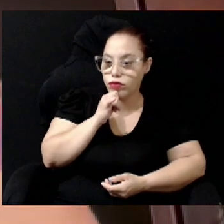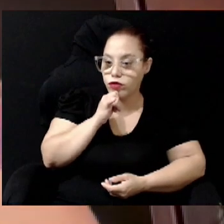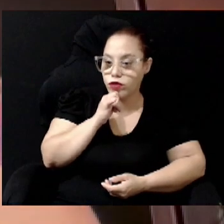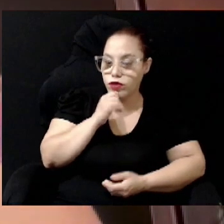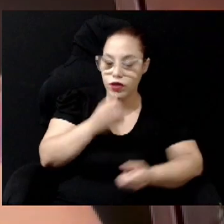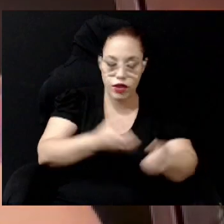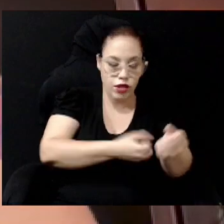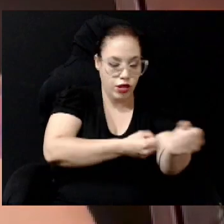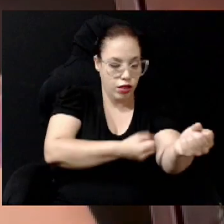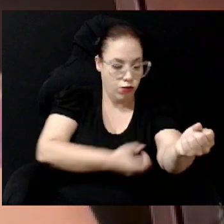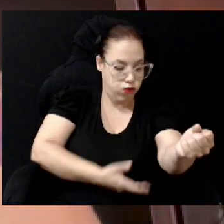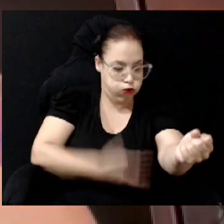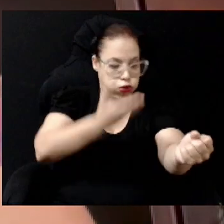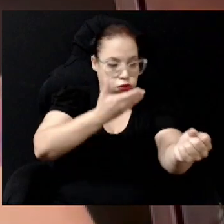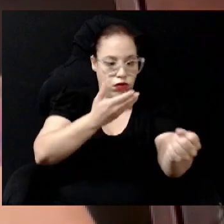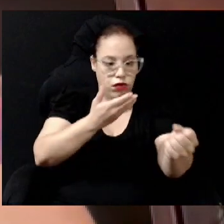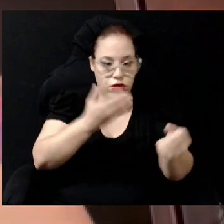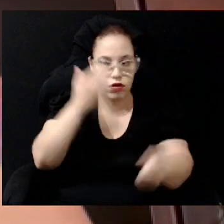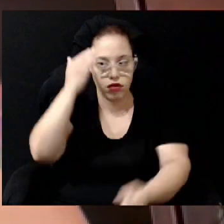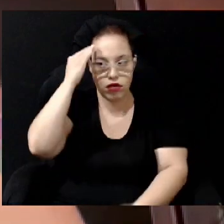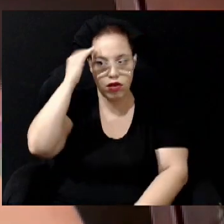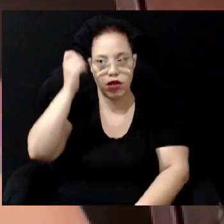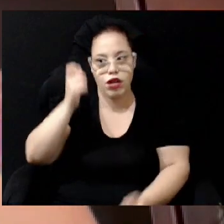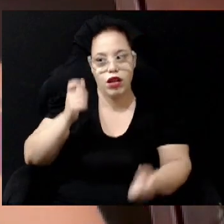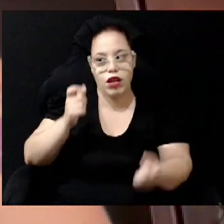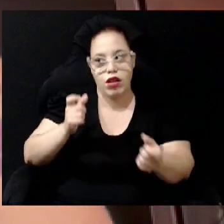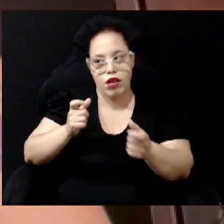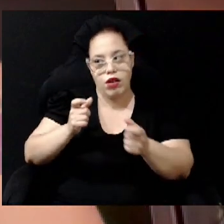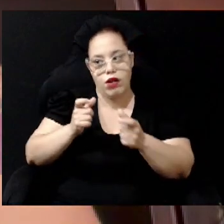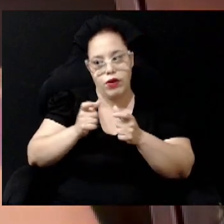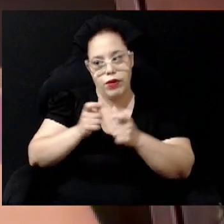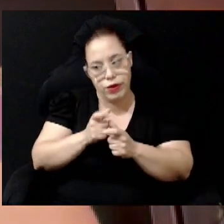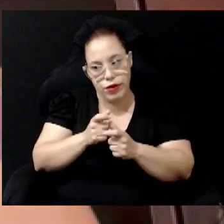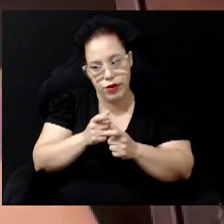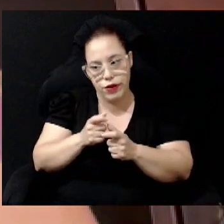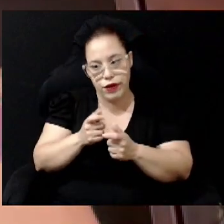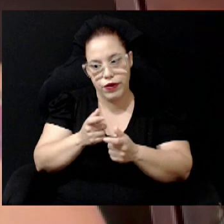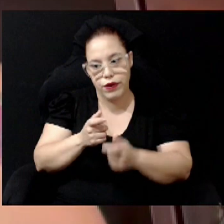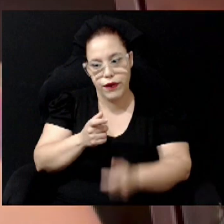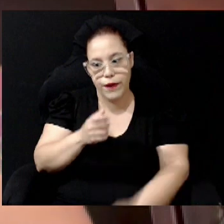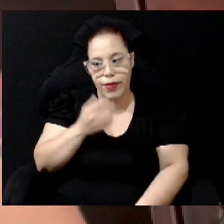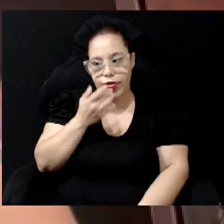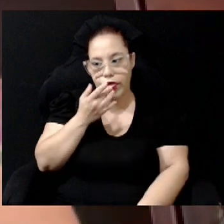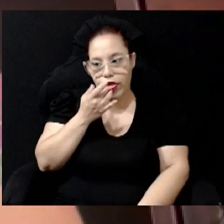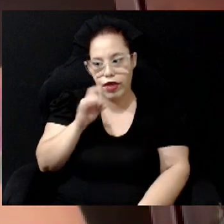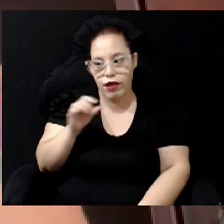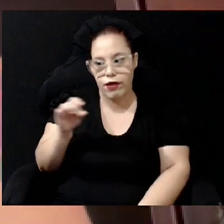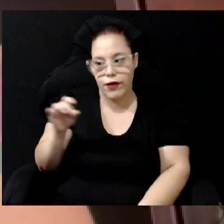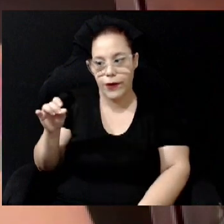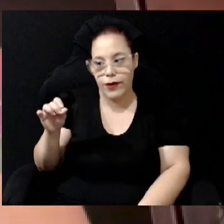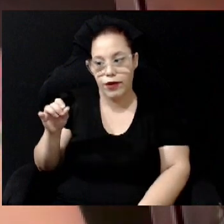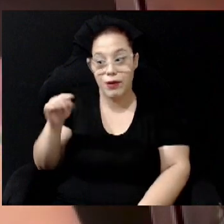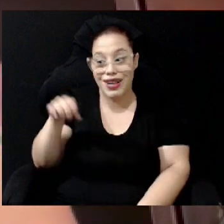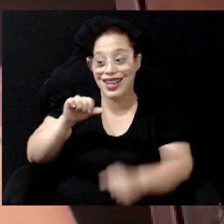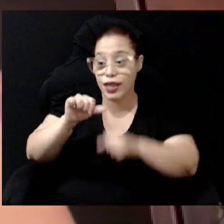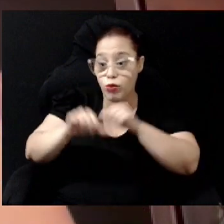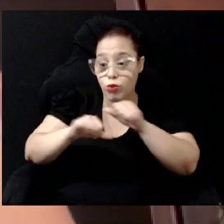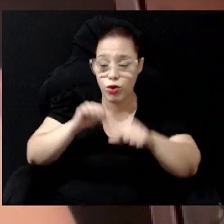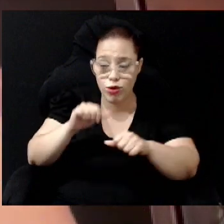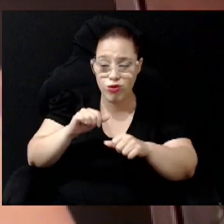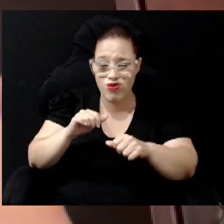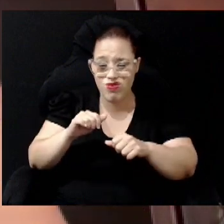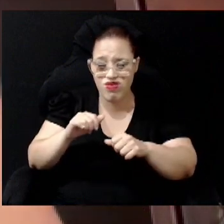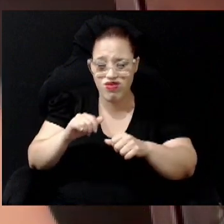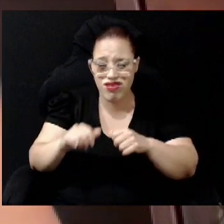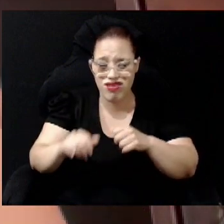sabe que tem que diminuir consumo de sal, mas essa mudança de hábito ela é